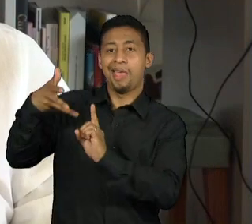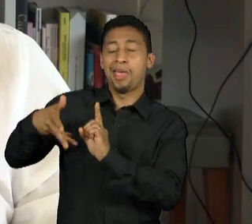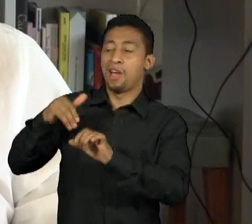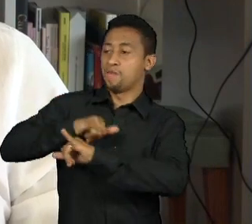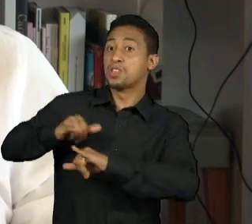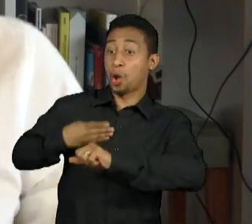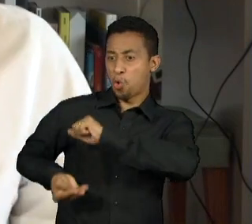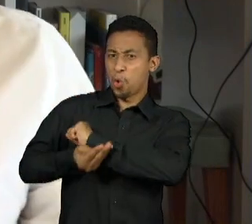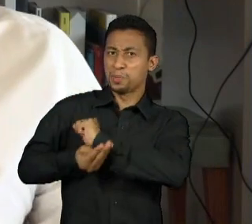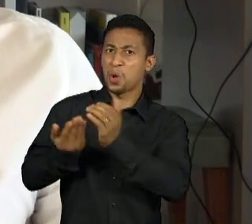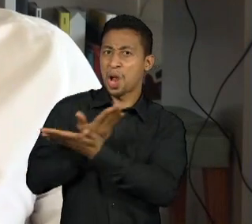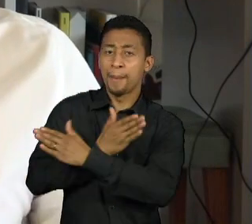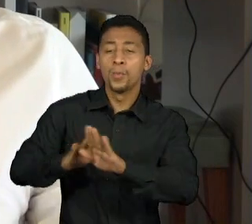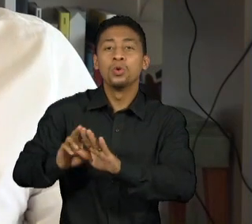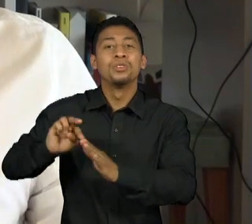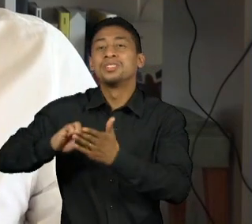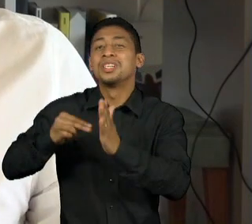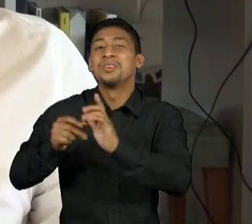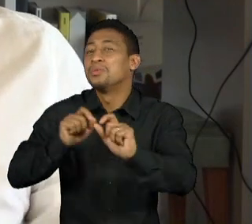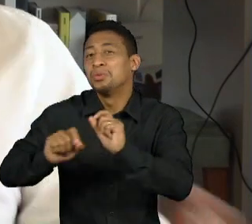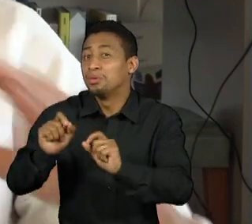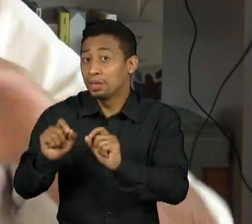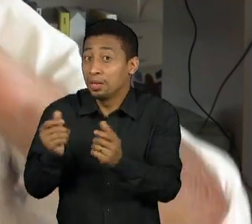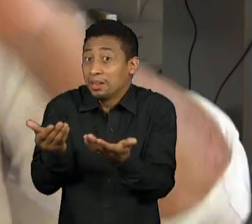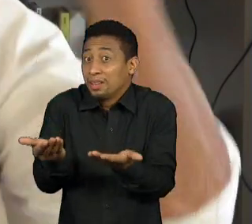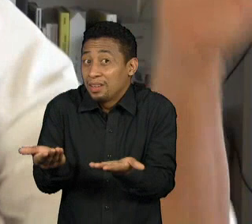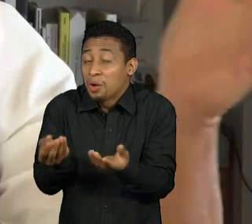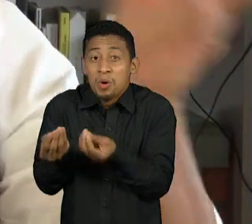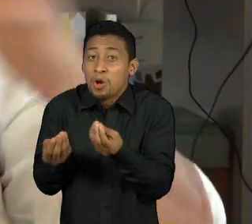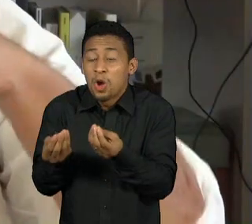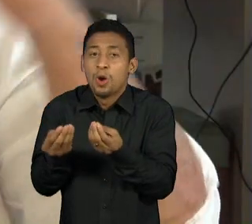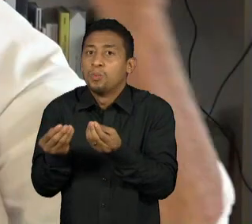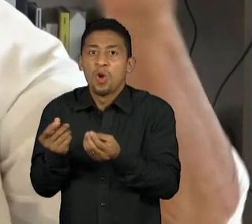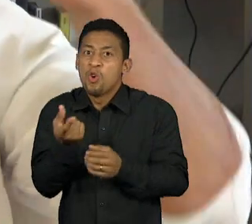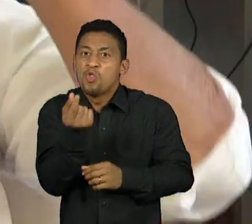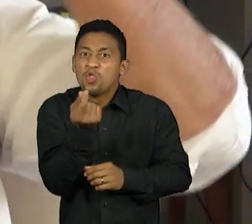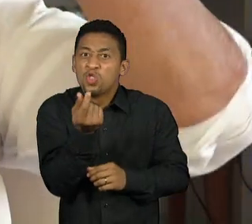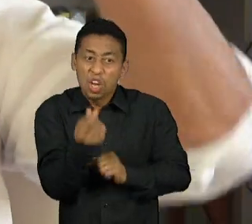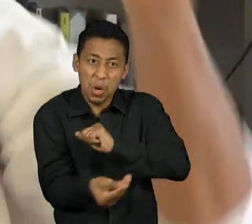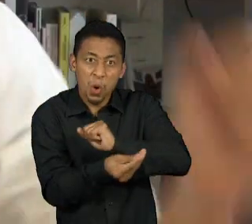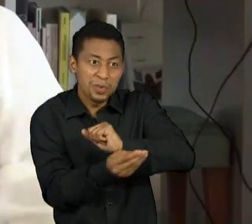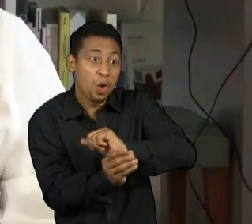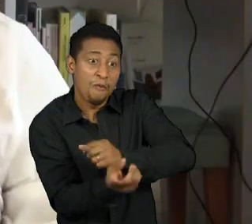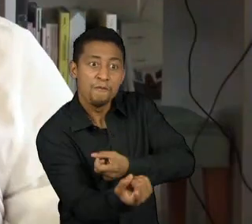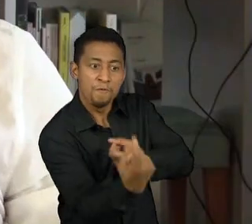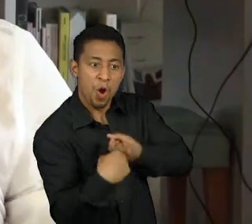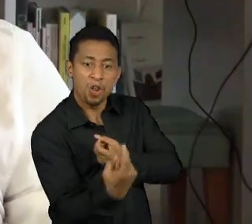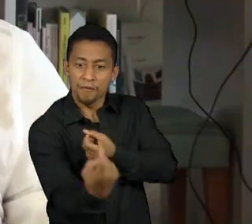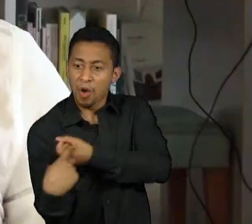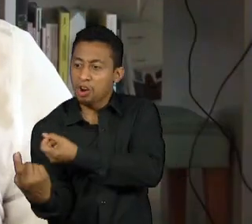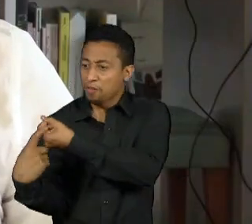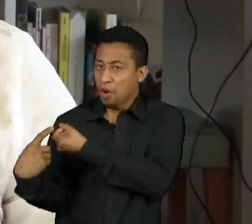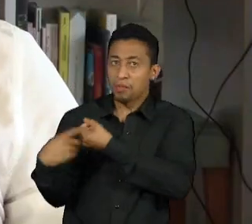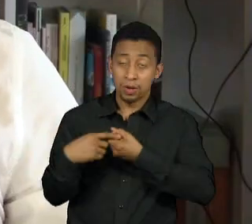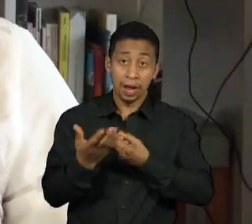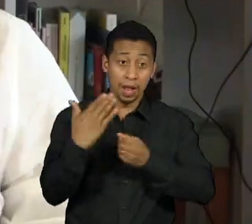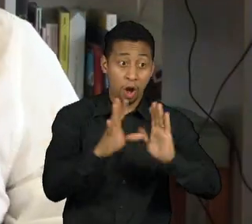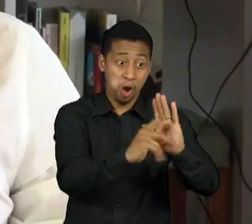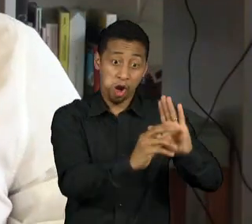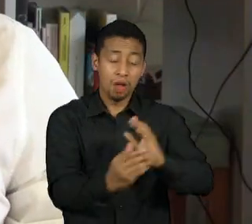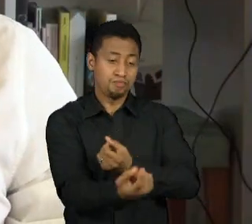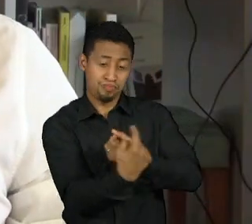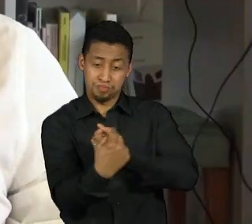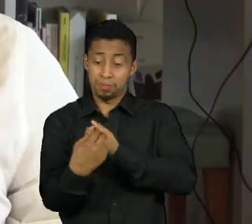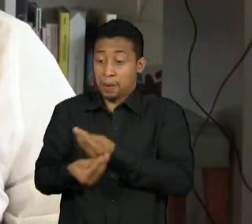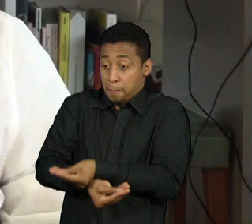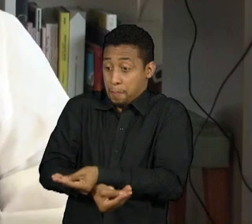dizer que os problemas do Brasil vão ser resolvidos com o fim da corrupção. Se você pegar todo o dinheiro tirado da corrupção, que a corrupção roubou, e distribuir para os brasileiros, não deve